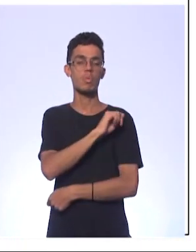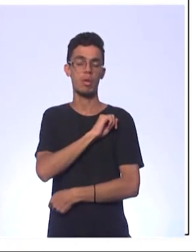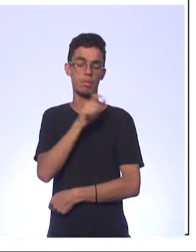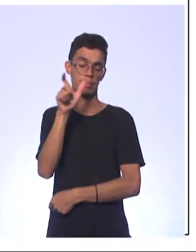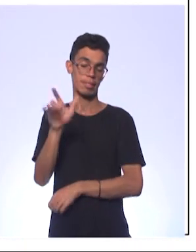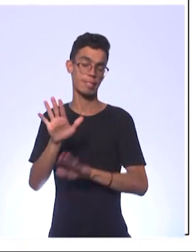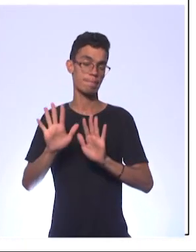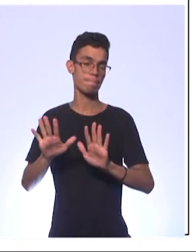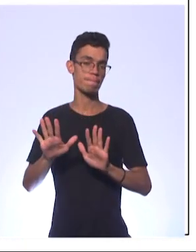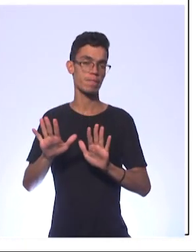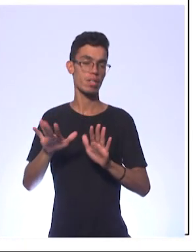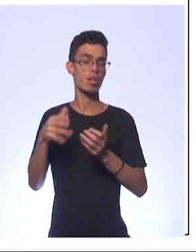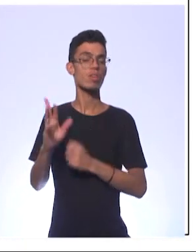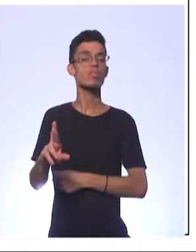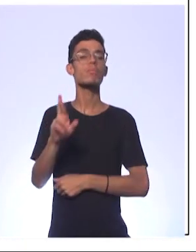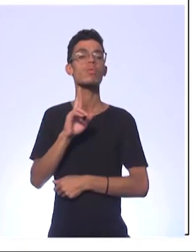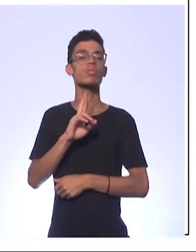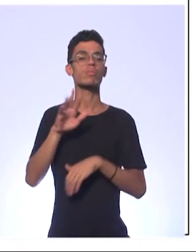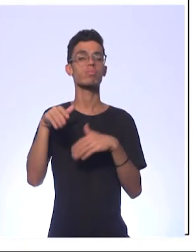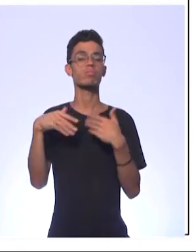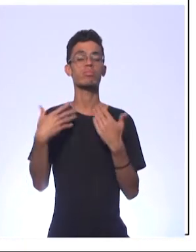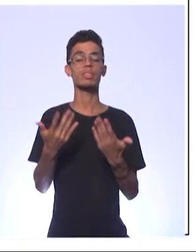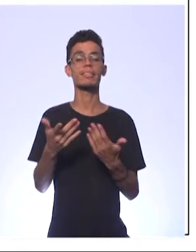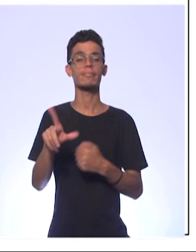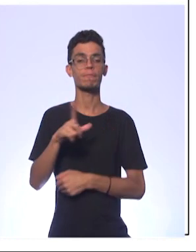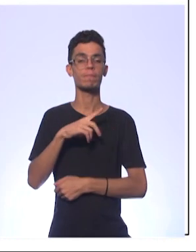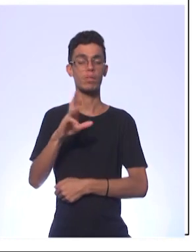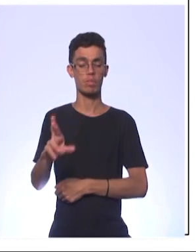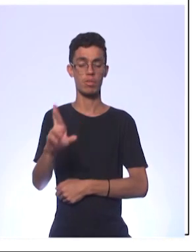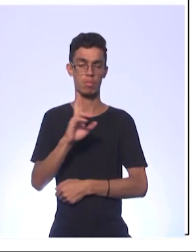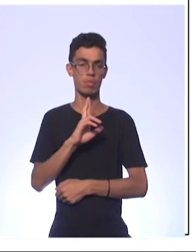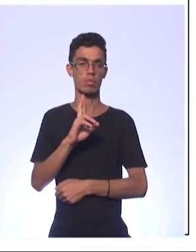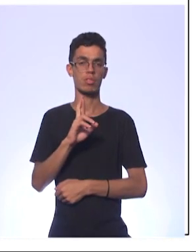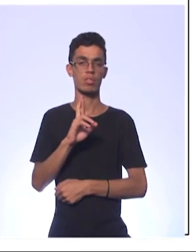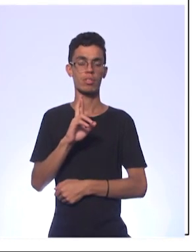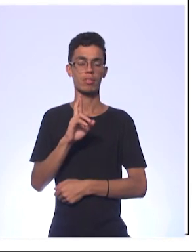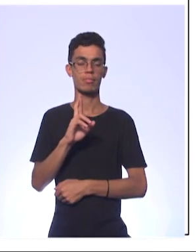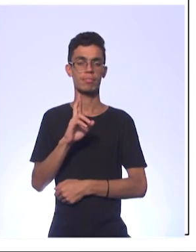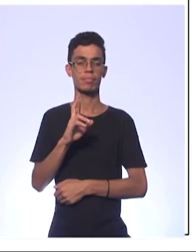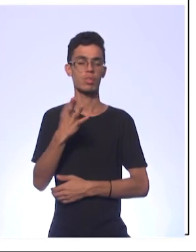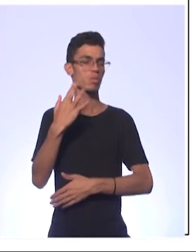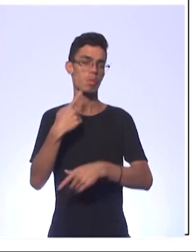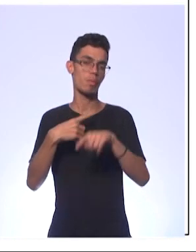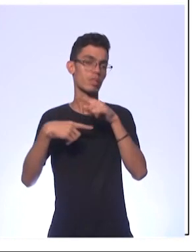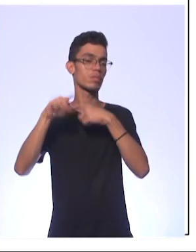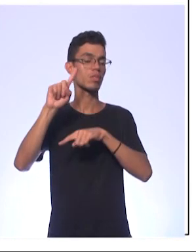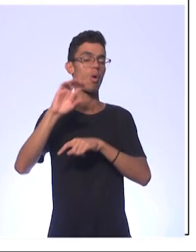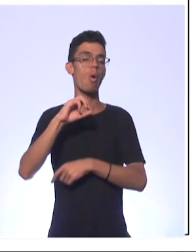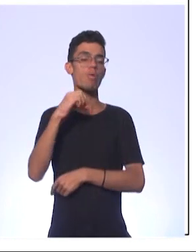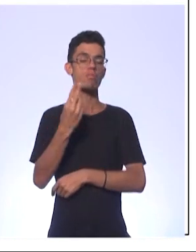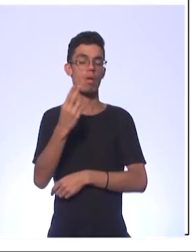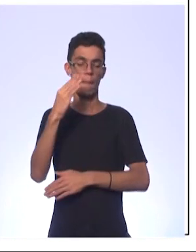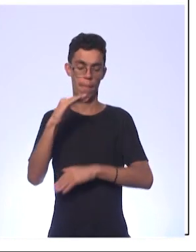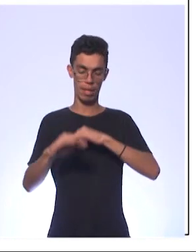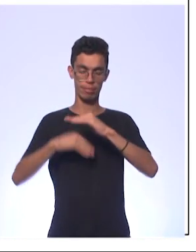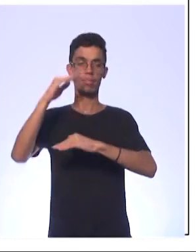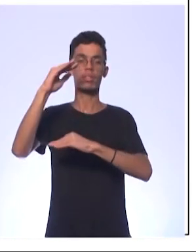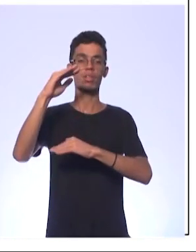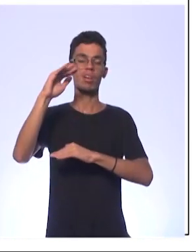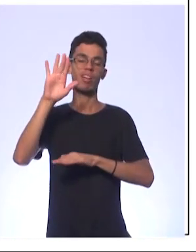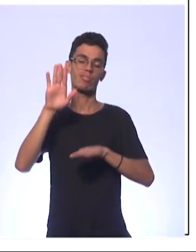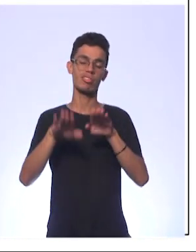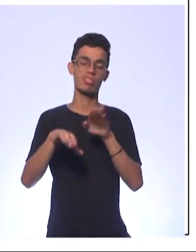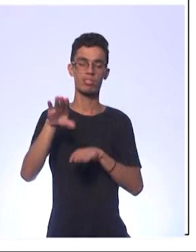está a resposta desse aluno. Então, tem uma resposta ali que vai entrar no nível não desenvolvido, parcialmente desenvolvido, plenamente desenvolvido, ou